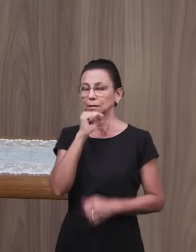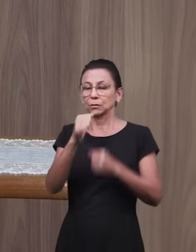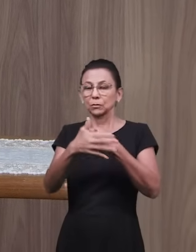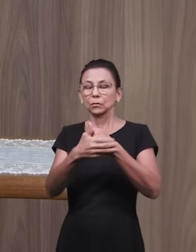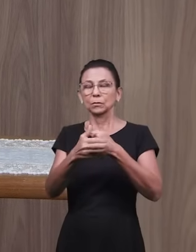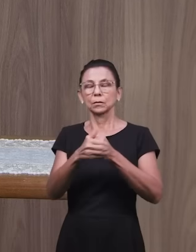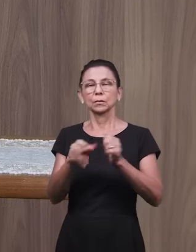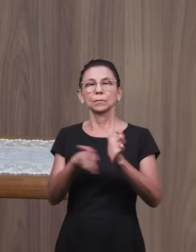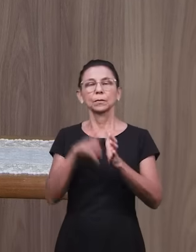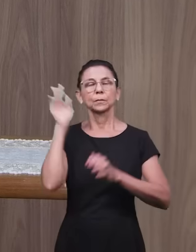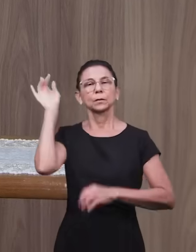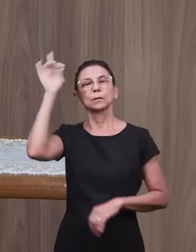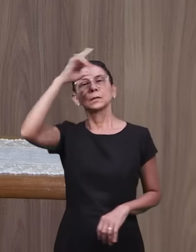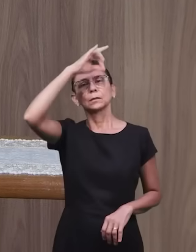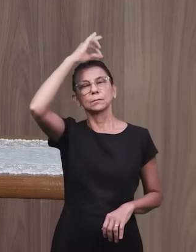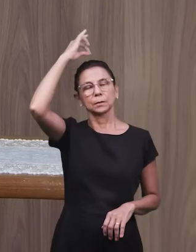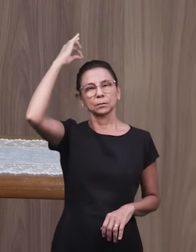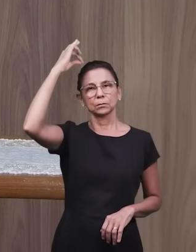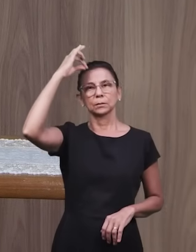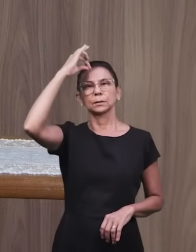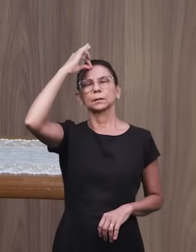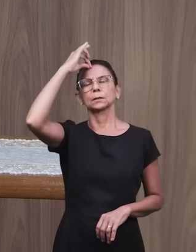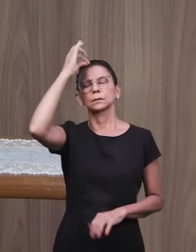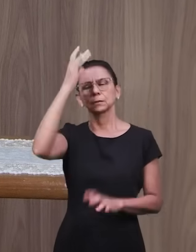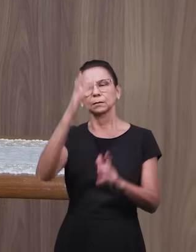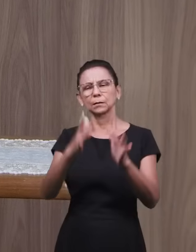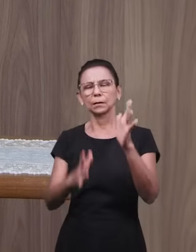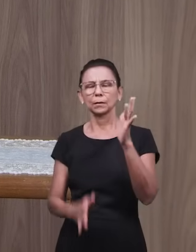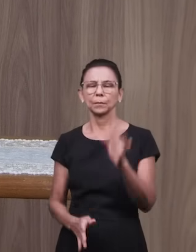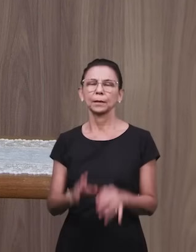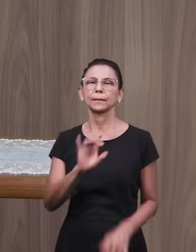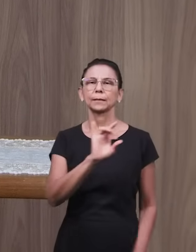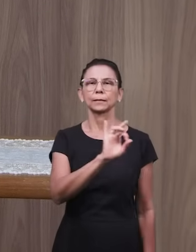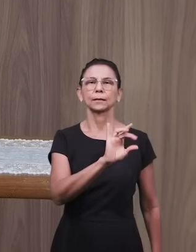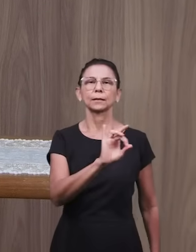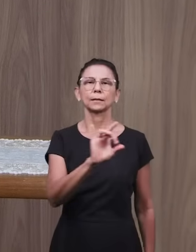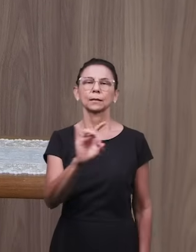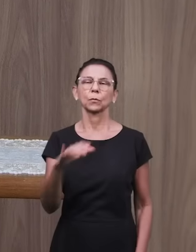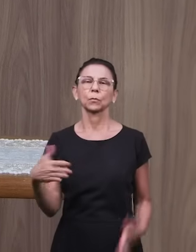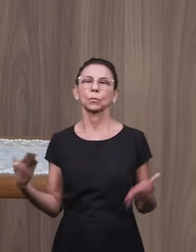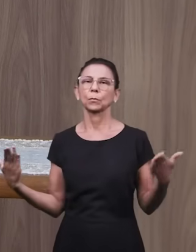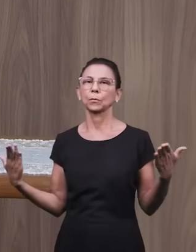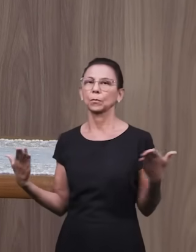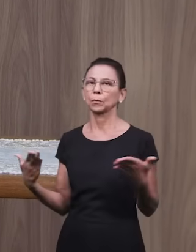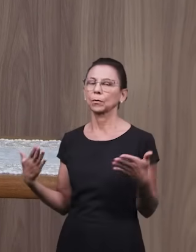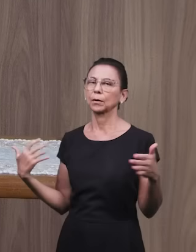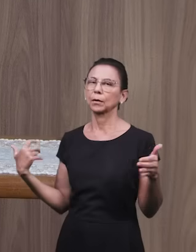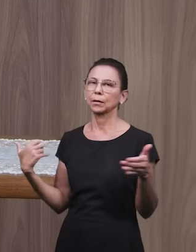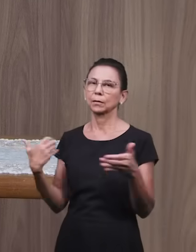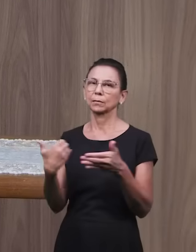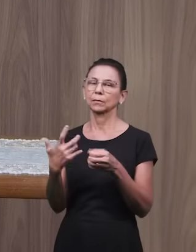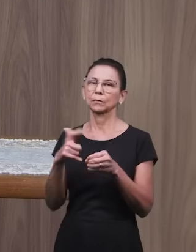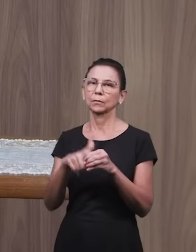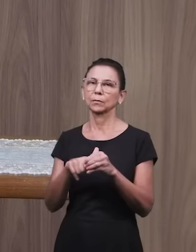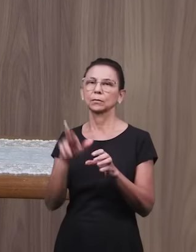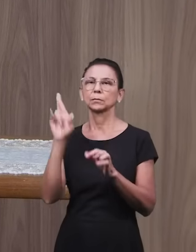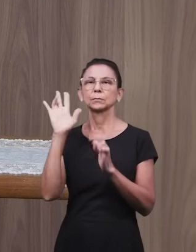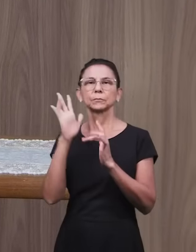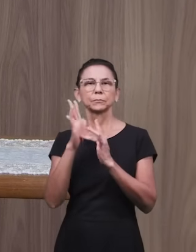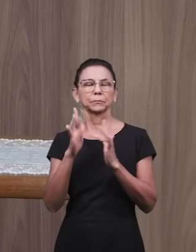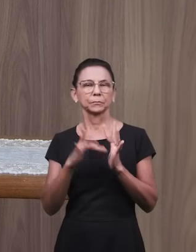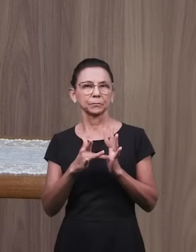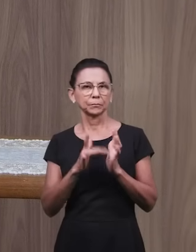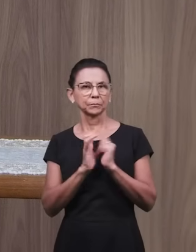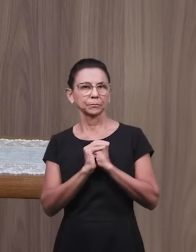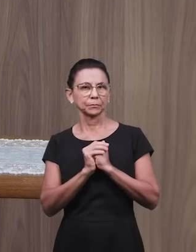eternas consolações do Espírito Santo de Deus, repousem, irmãos, sobre cada um de vós hoje e até a volta